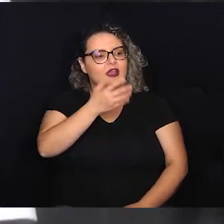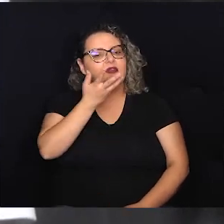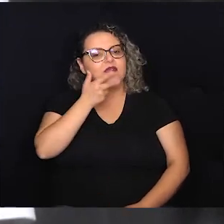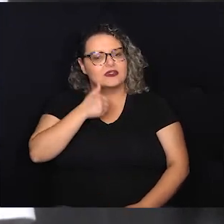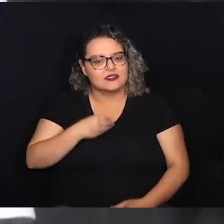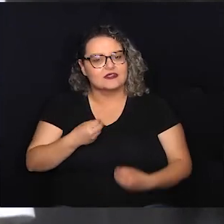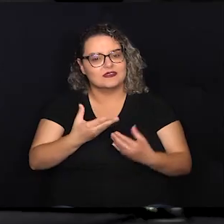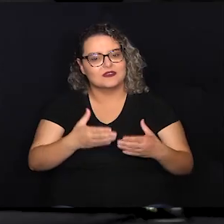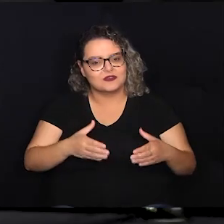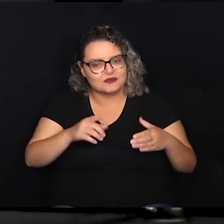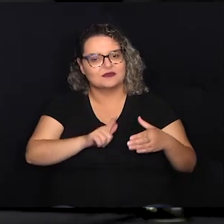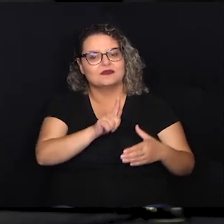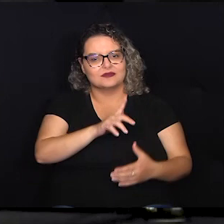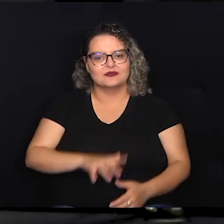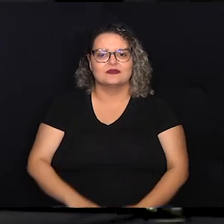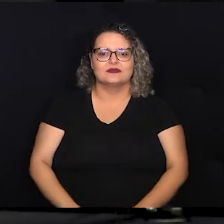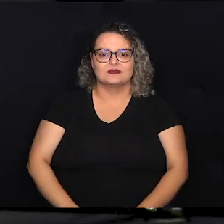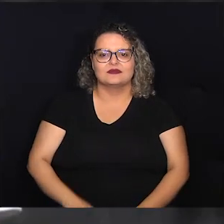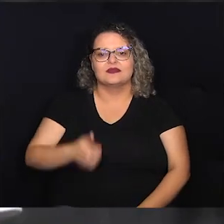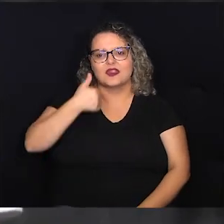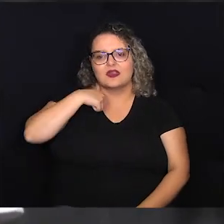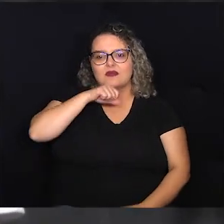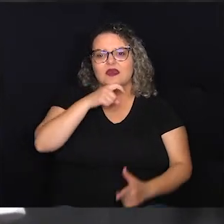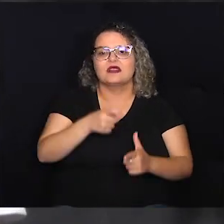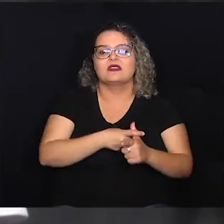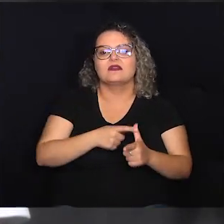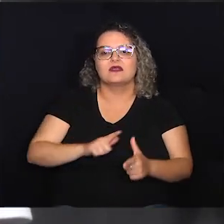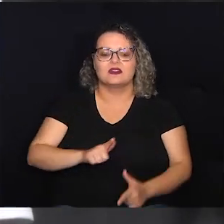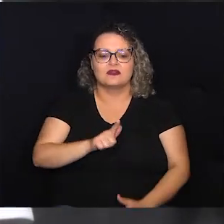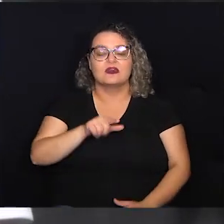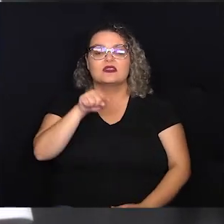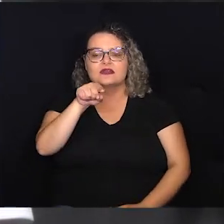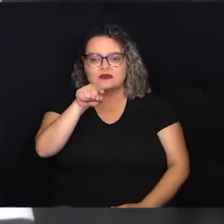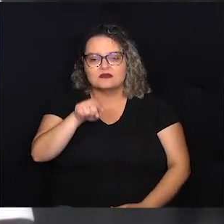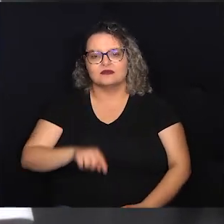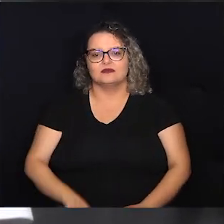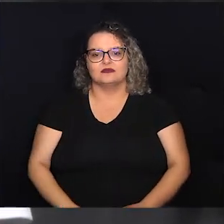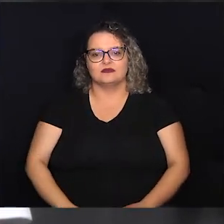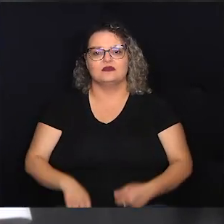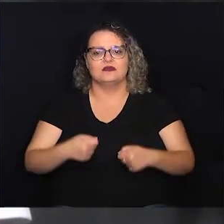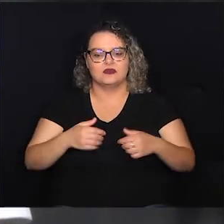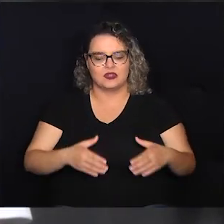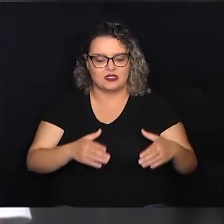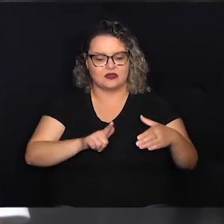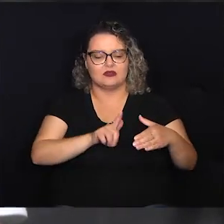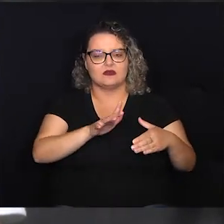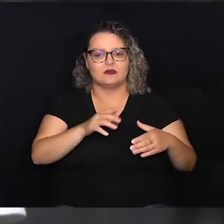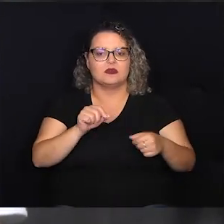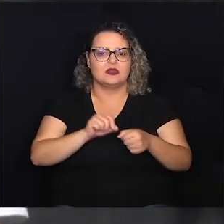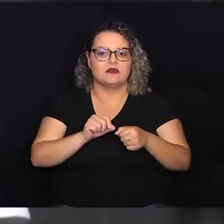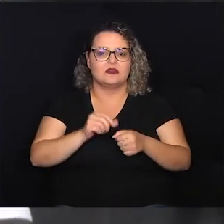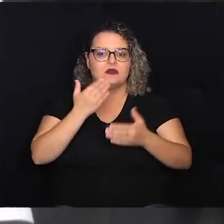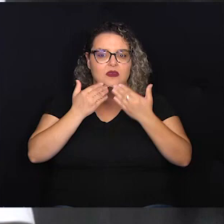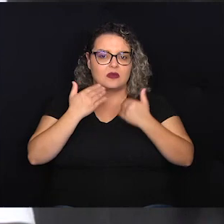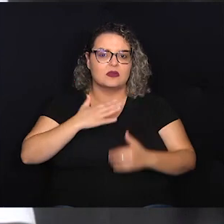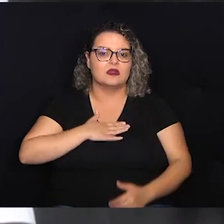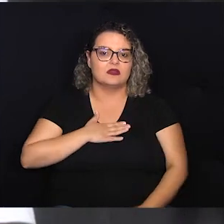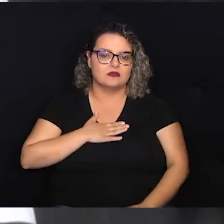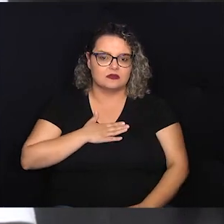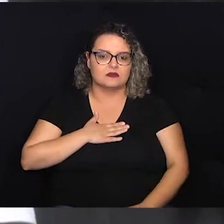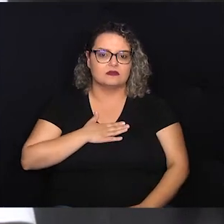Era uma daquelas crianças. Minha mãe estava devendo gás para você. E ela precisava de um outro gás para poder fazer uma comida para